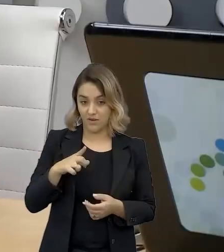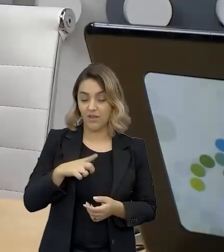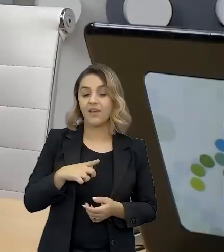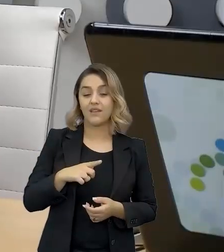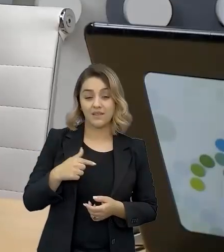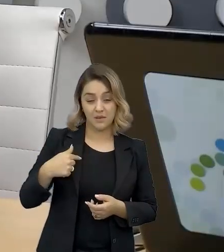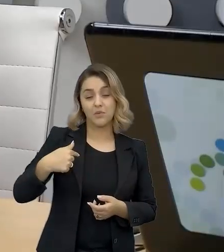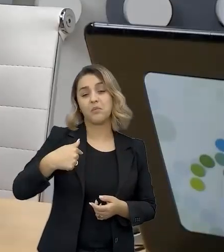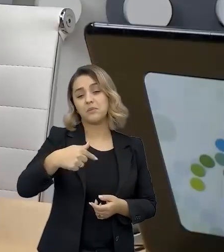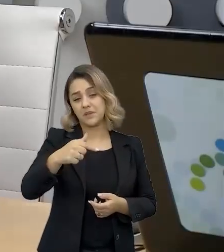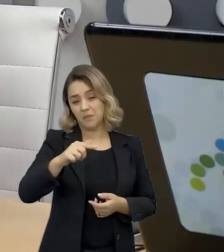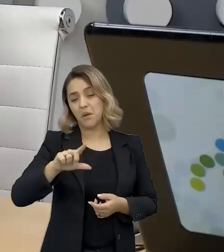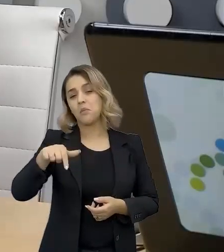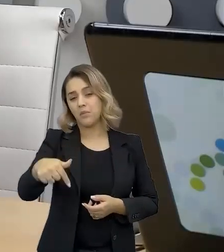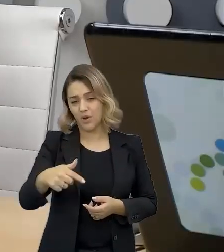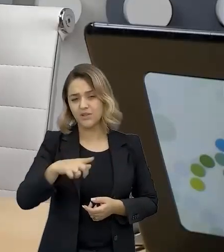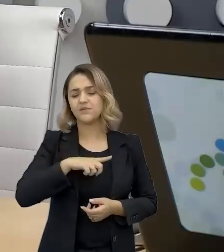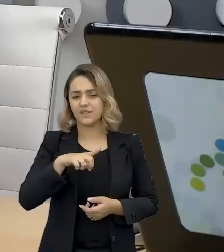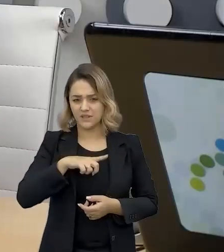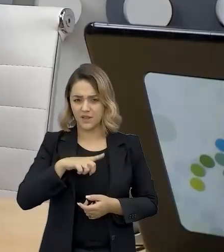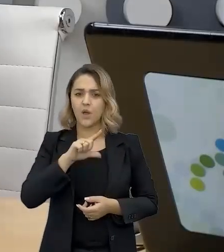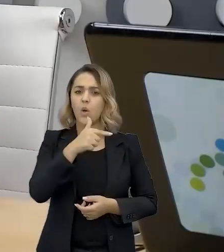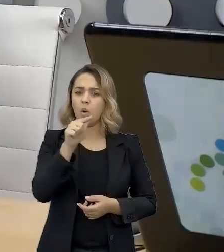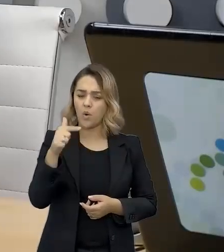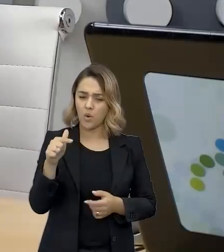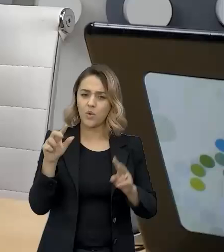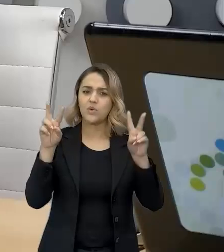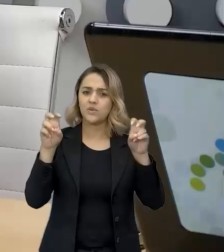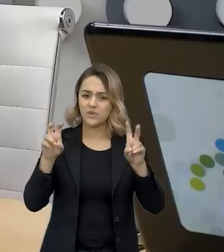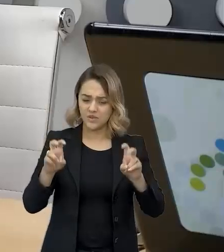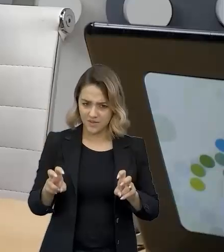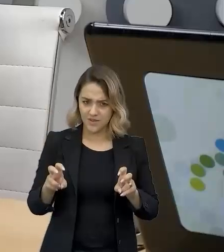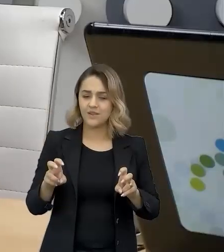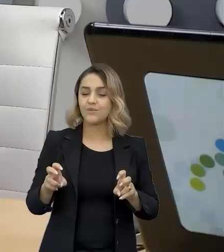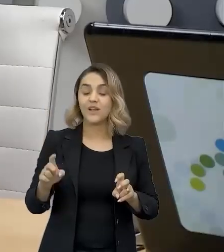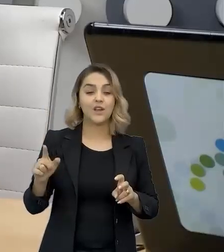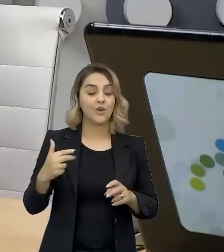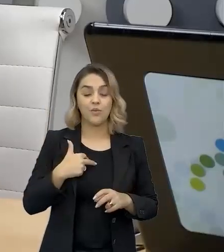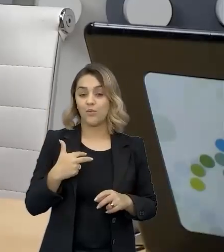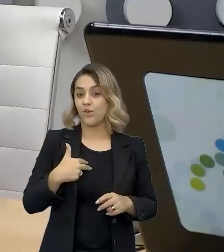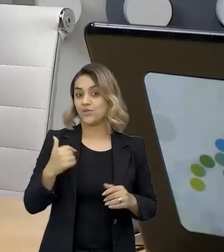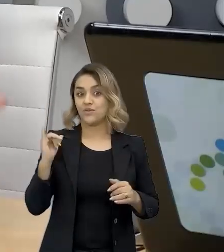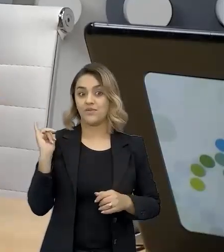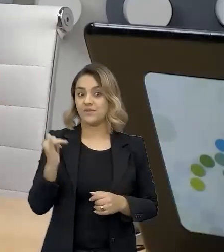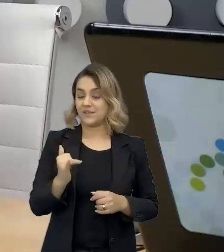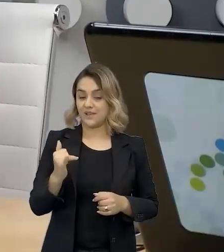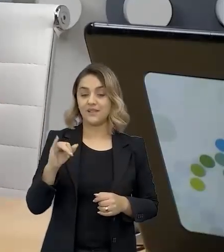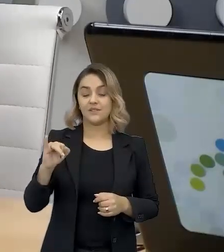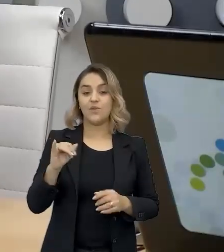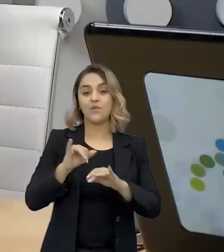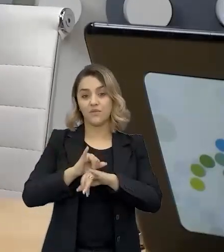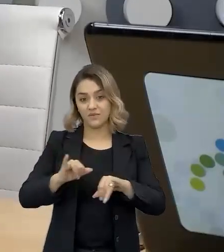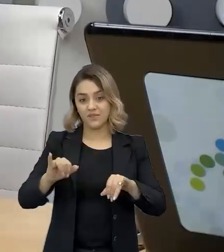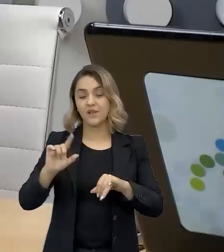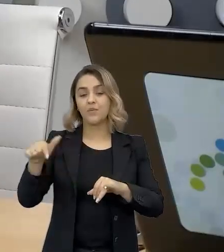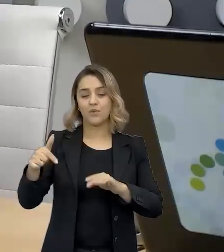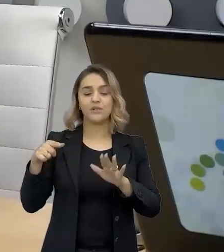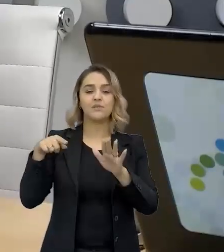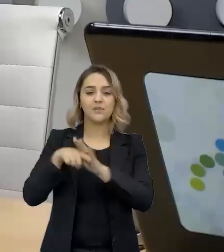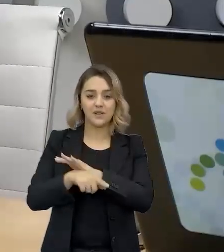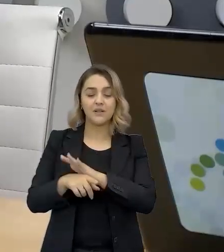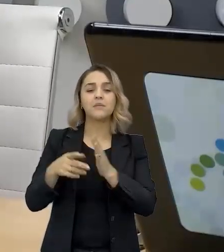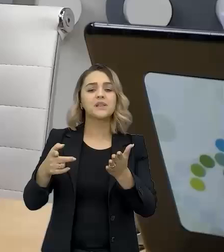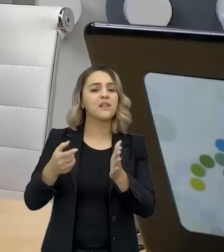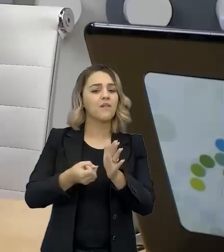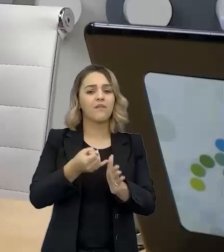tenha outro, dia 8, que aí vão ser outros temas, que eu não vou falar, senão eu já vou dar spoiler para a pergunta próxima. Mas vão ser